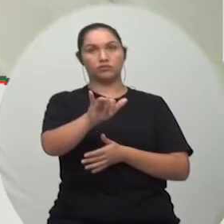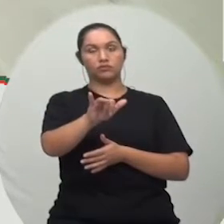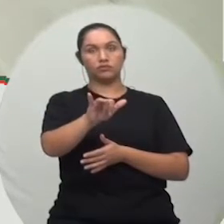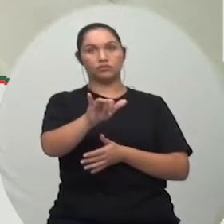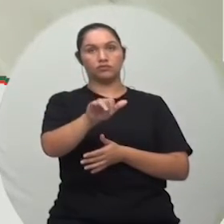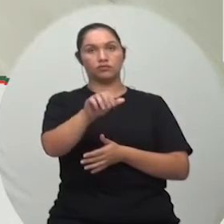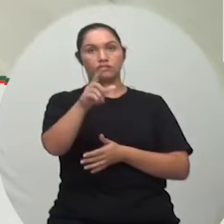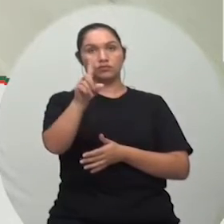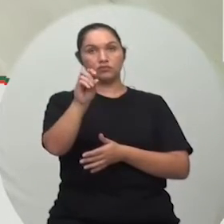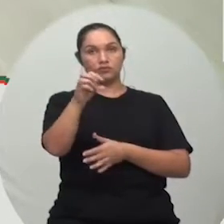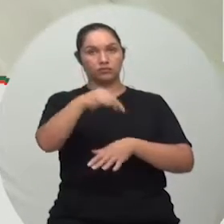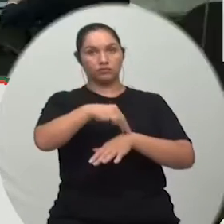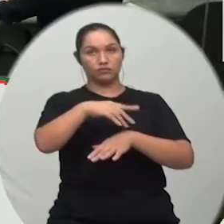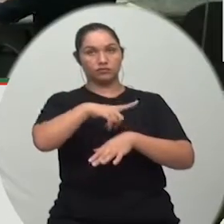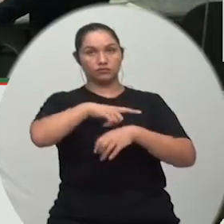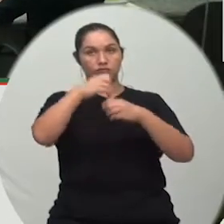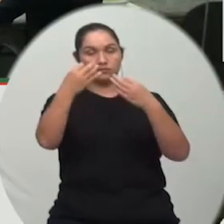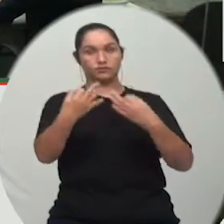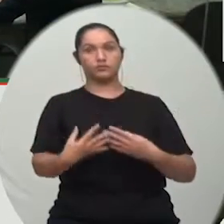dispõe de 10 minutos.